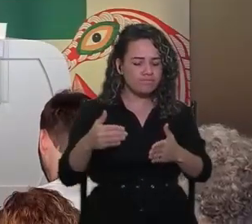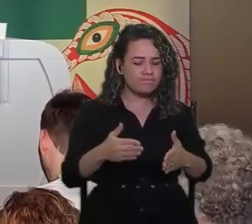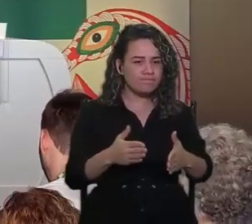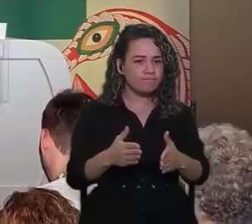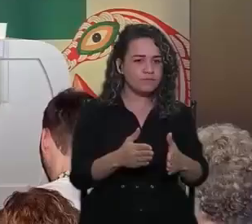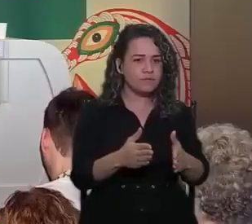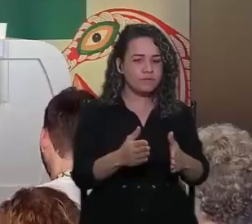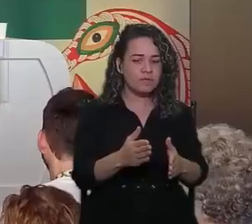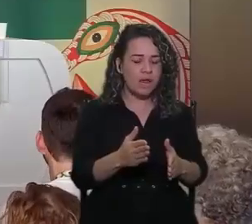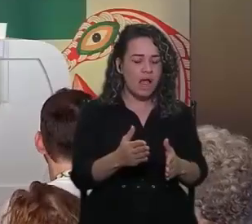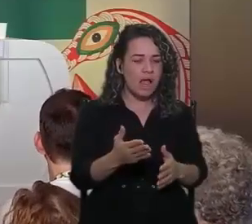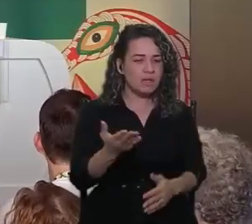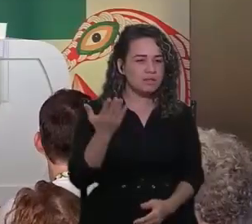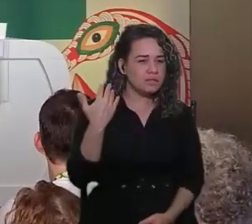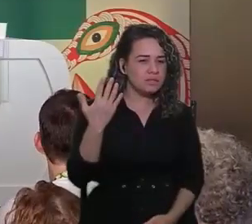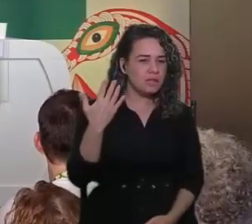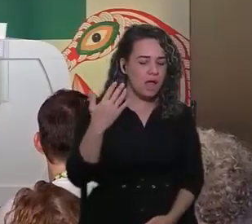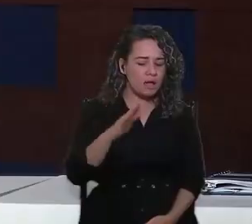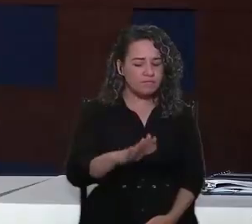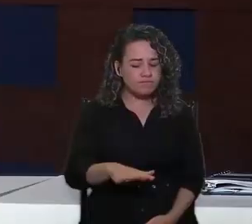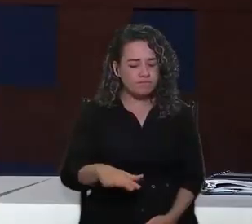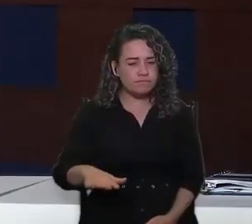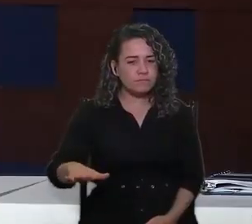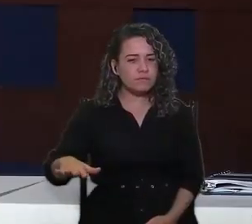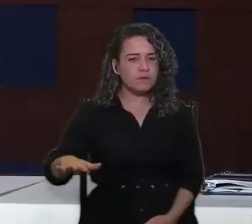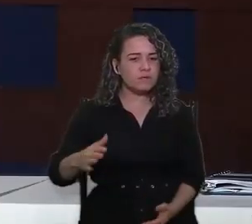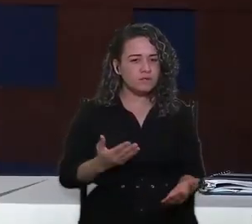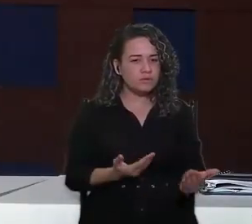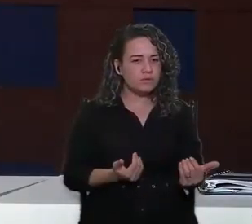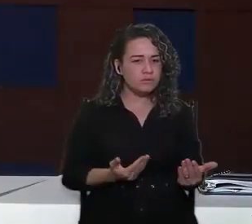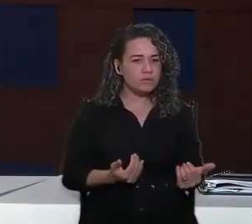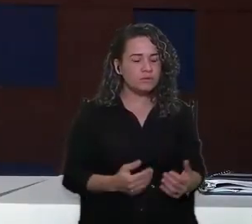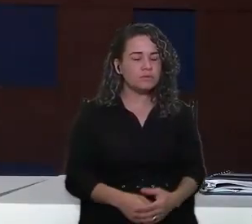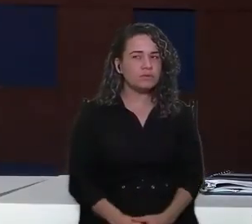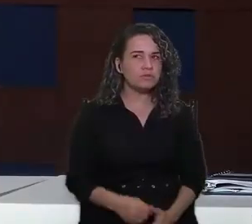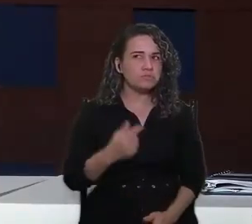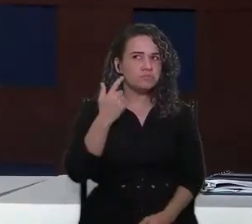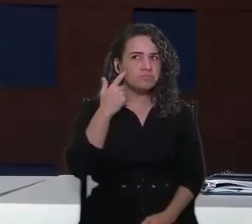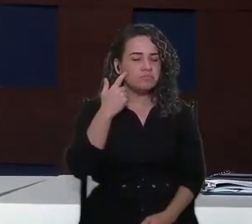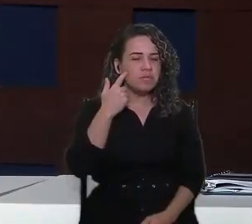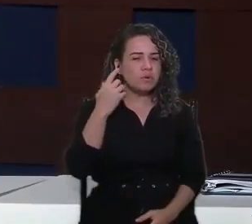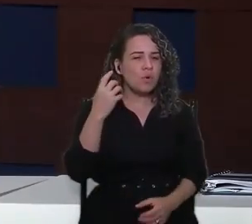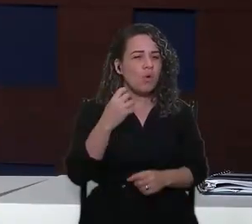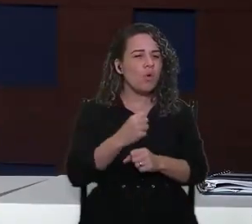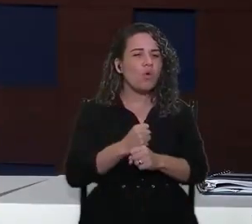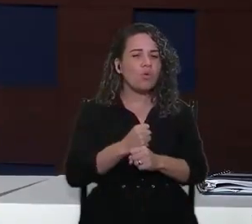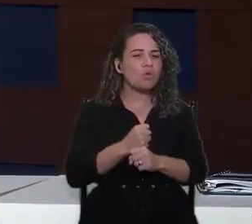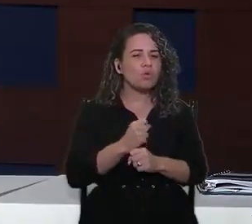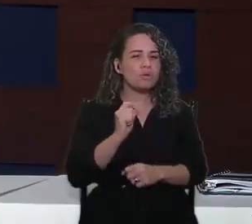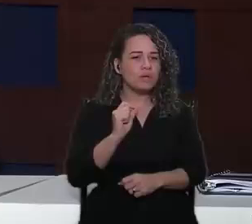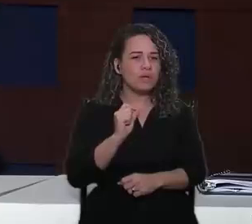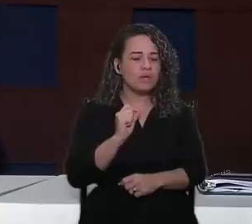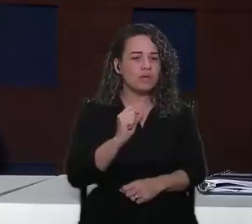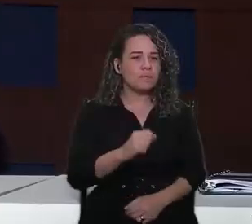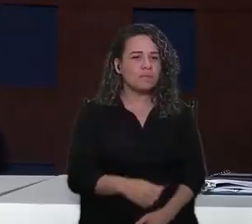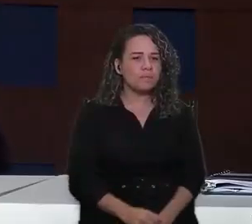e Juventudes, e eu cheguei à conclusão que eu nasci